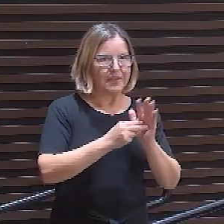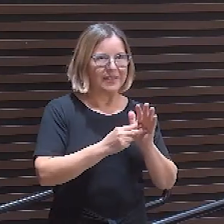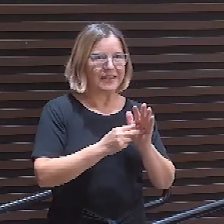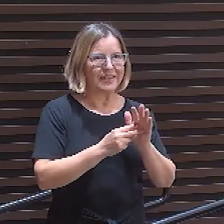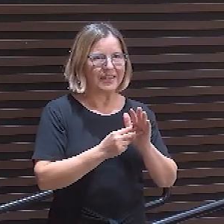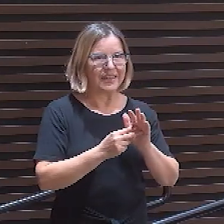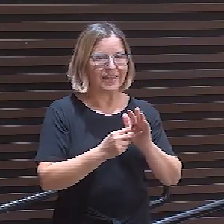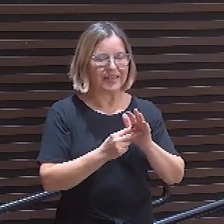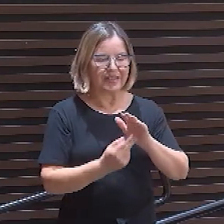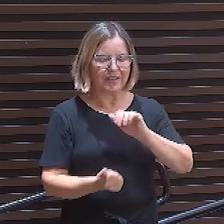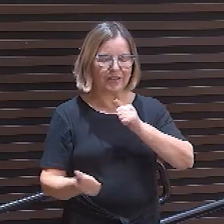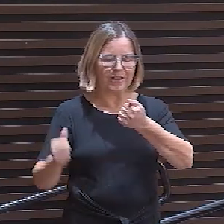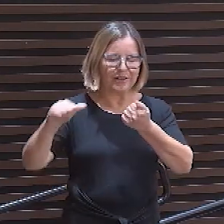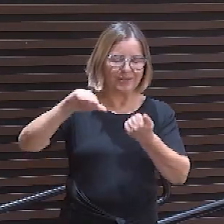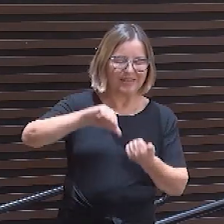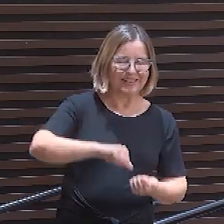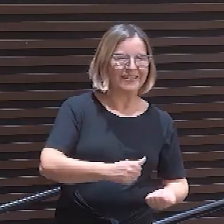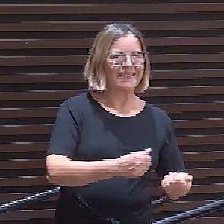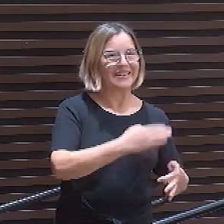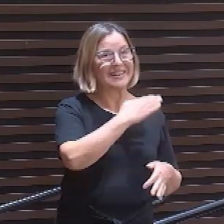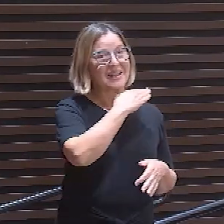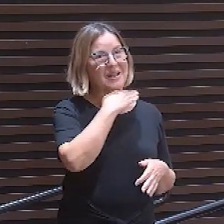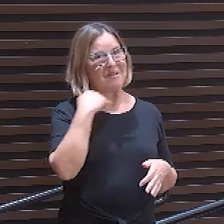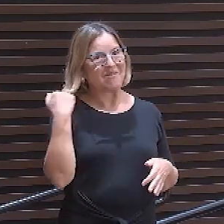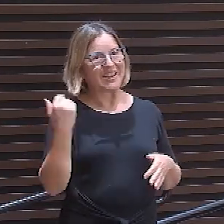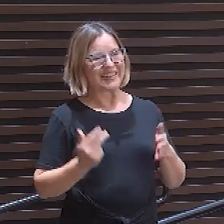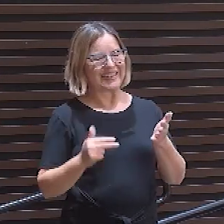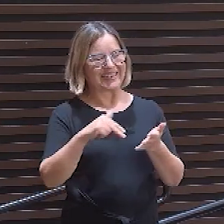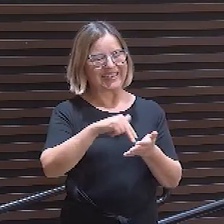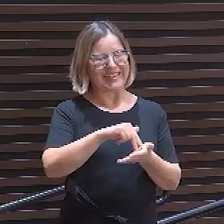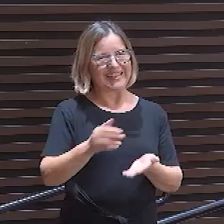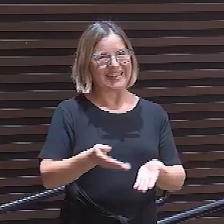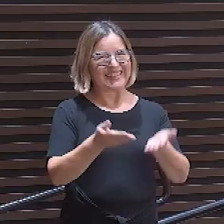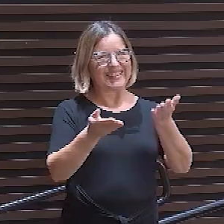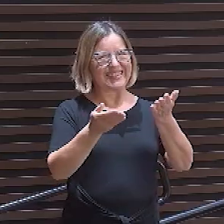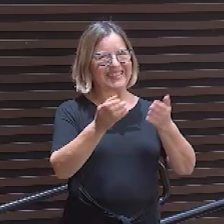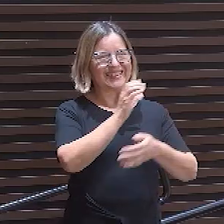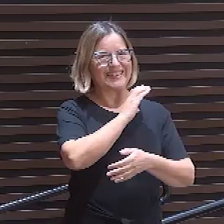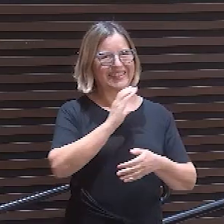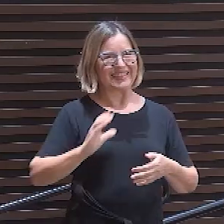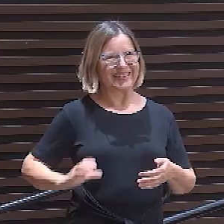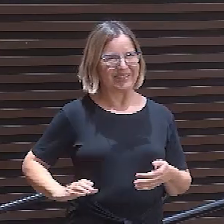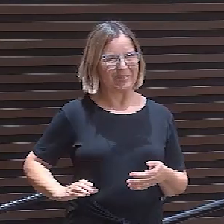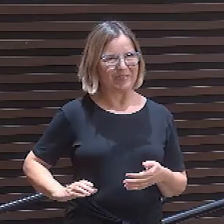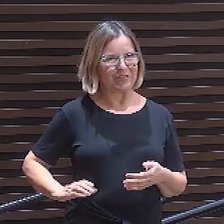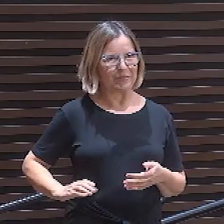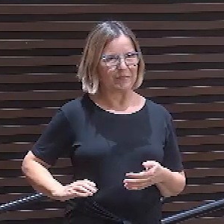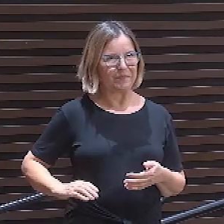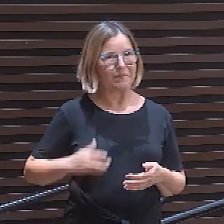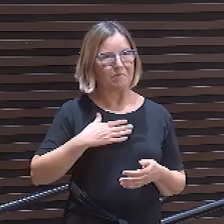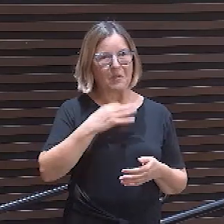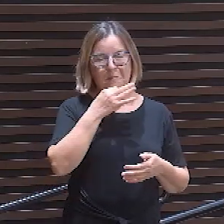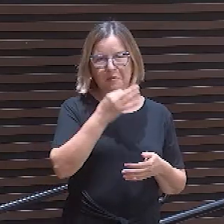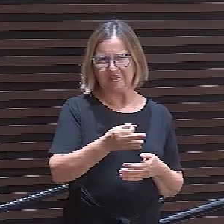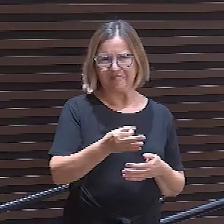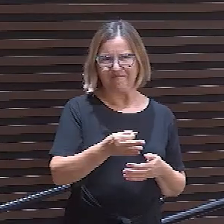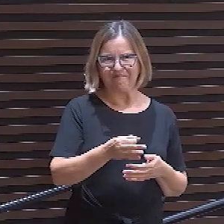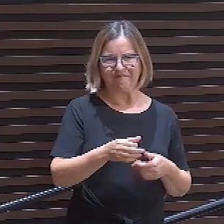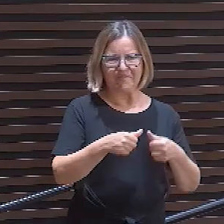batismo na morte e na ressurreição de Cristo. Para mim, é uma figura clara.